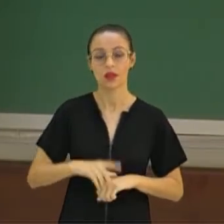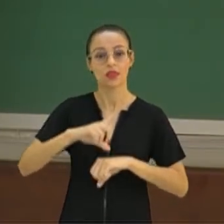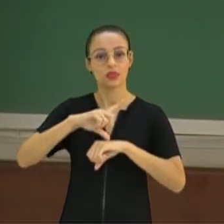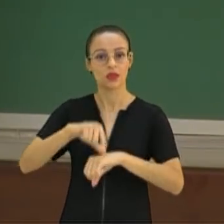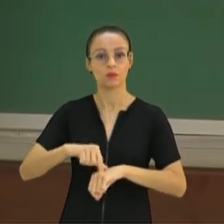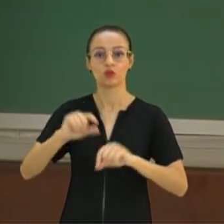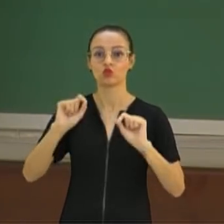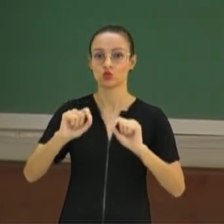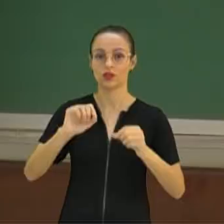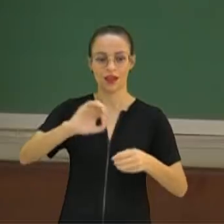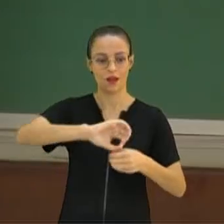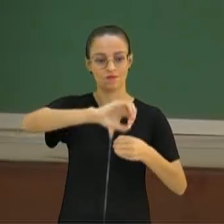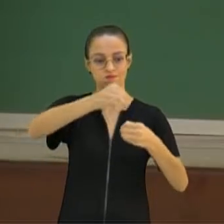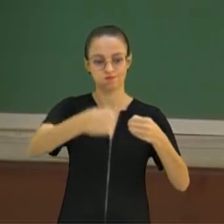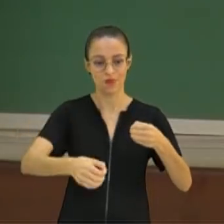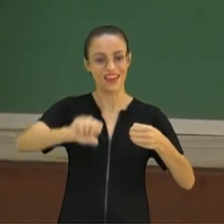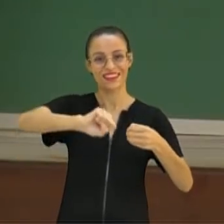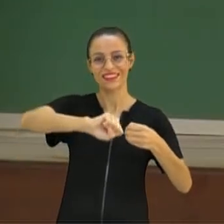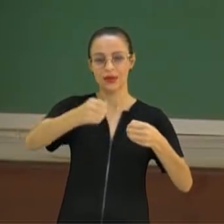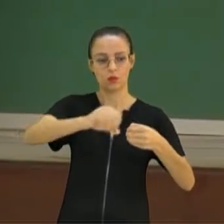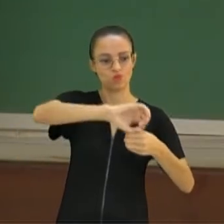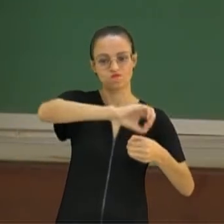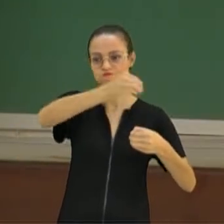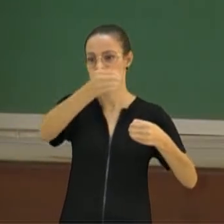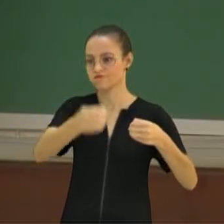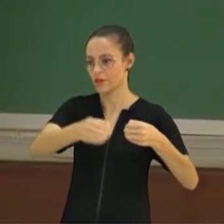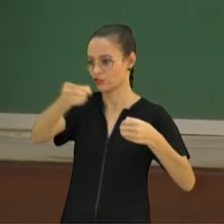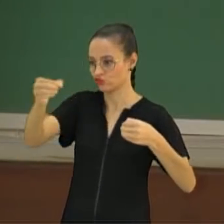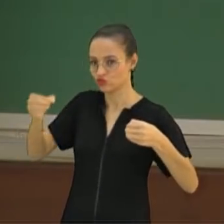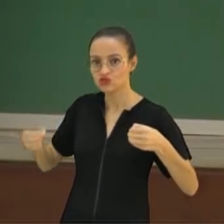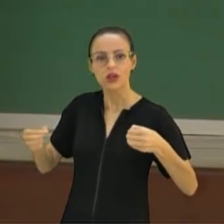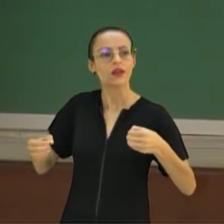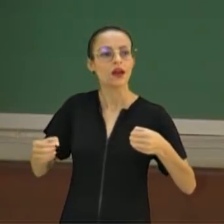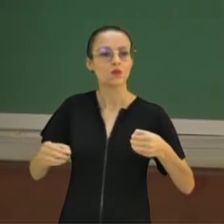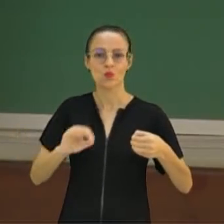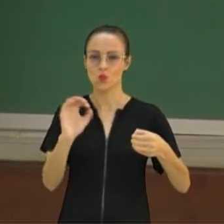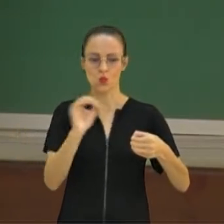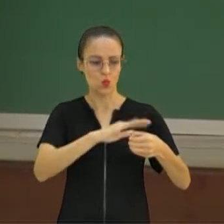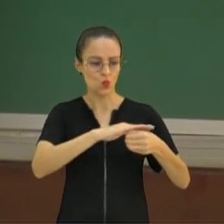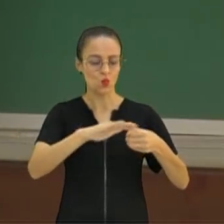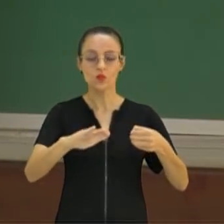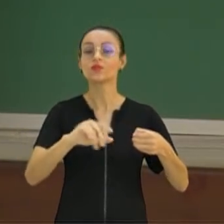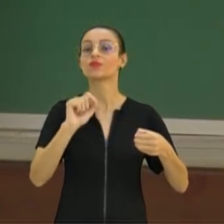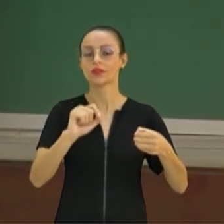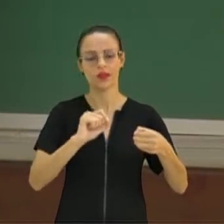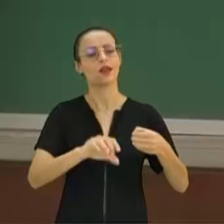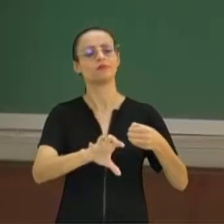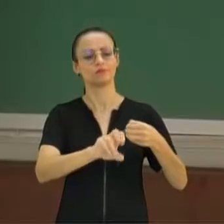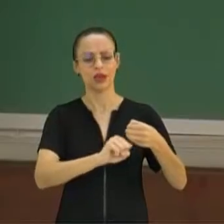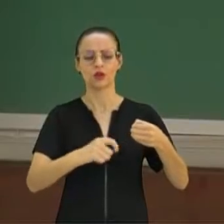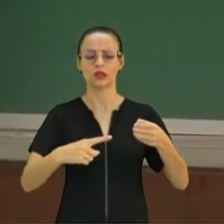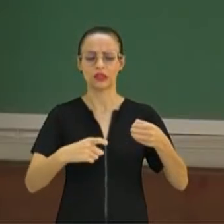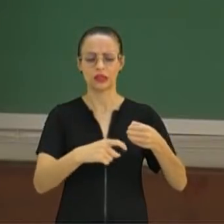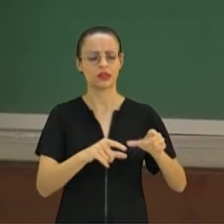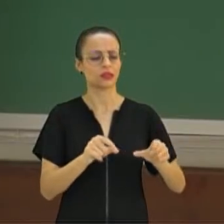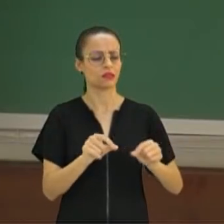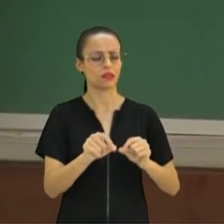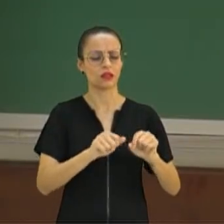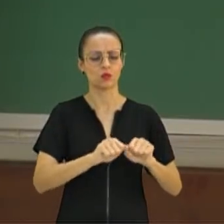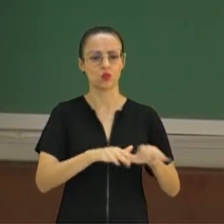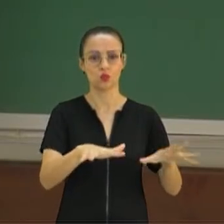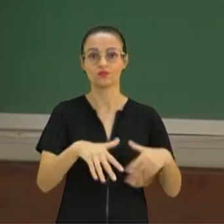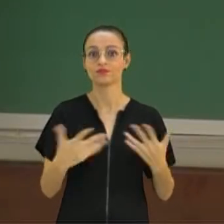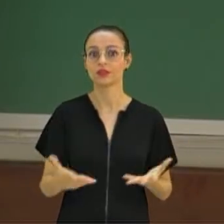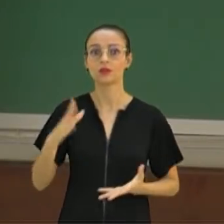sua quebra, então, após quebrar esse bico, né, havia contaminação e proliferação dos micro-organismos.